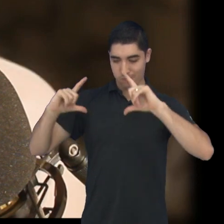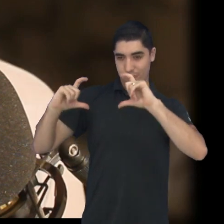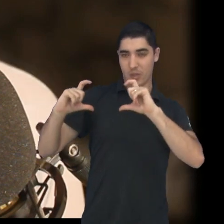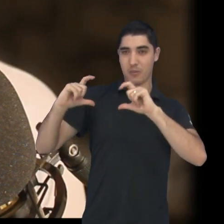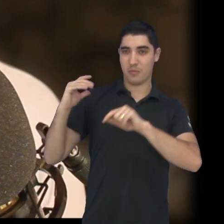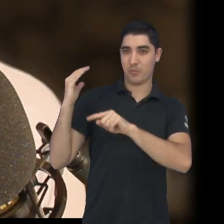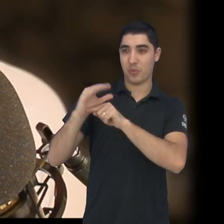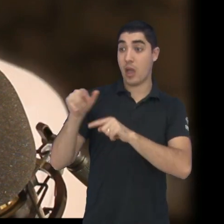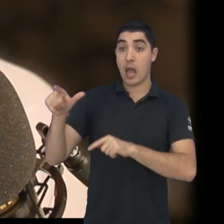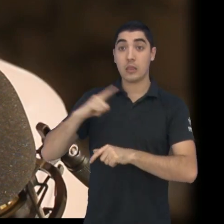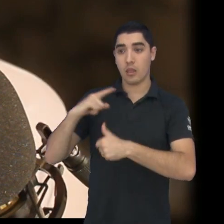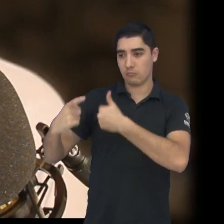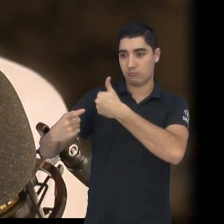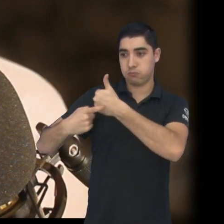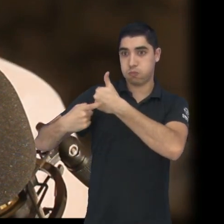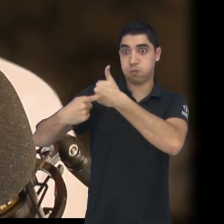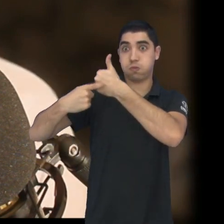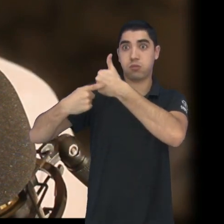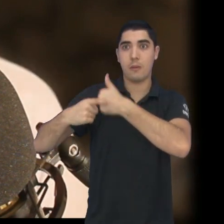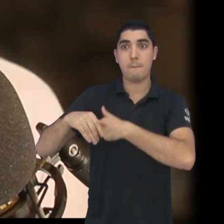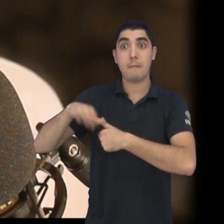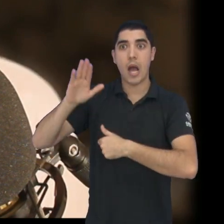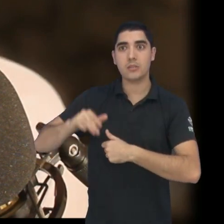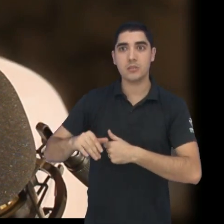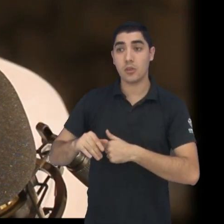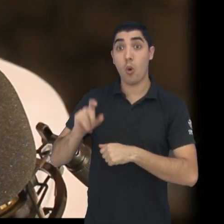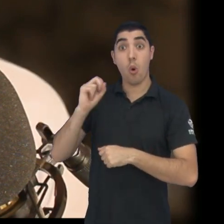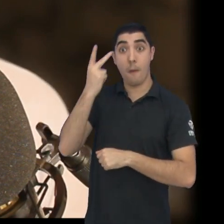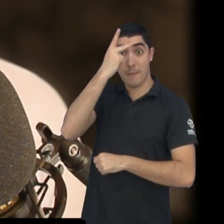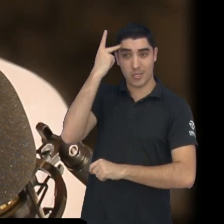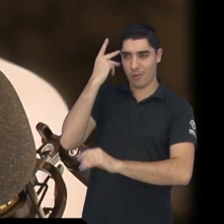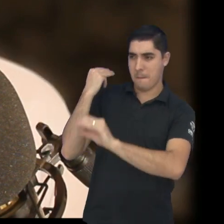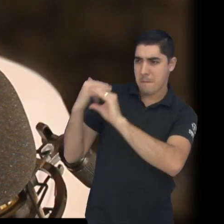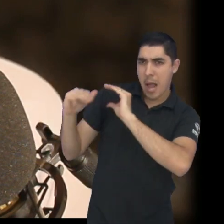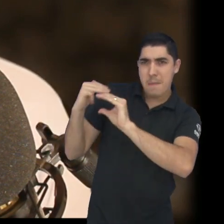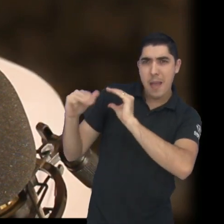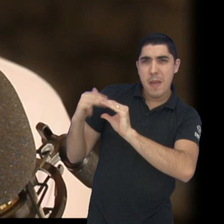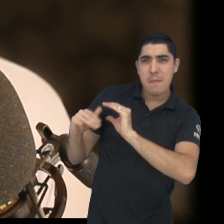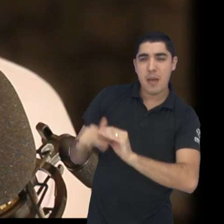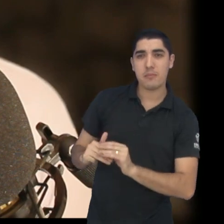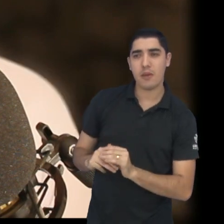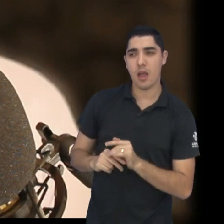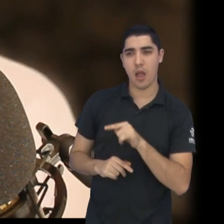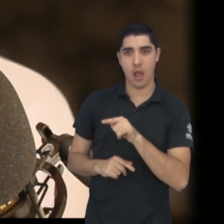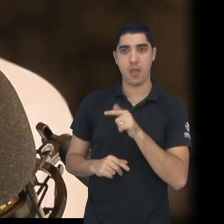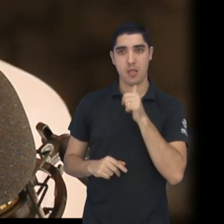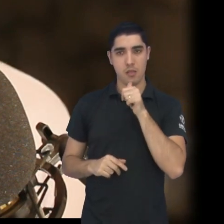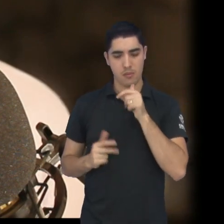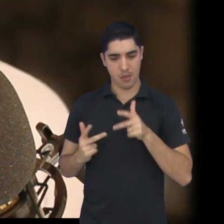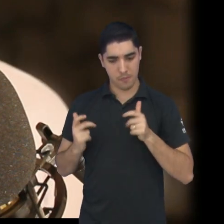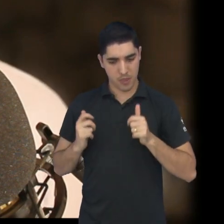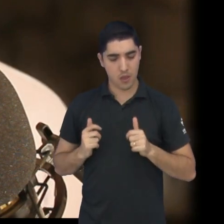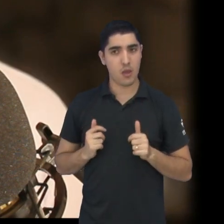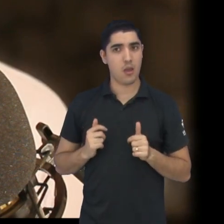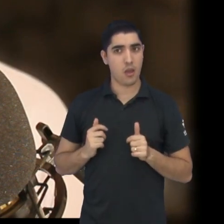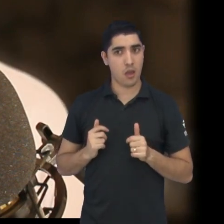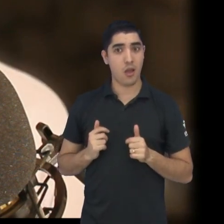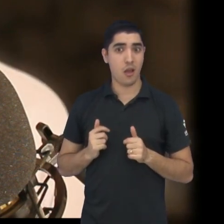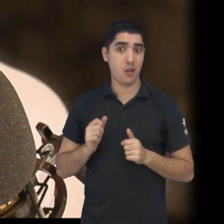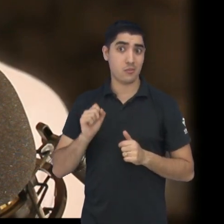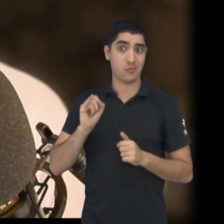mais curtidas, elas ganham mais mensagens. Então, sutilmente, elas vão percebendo que, por exemplo,